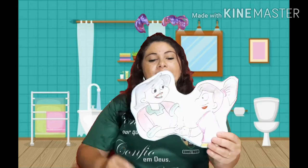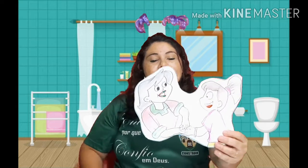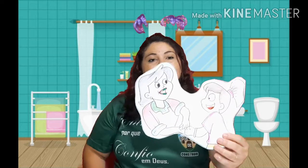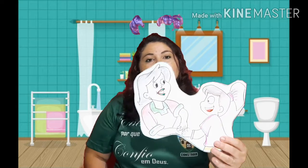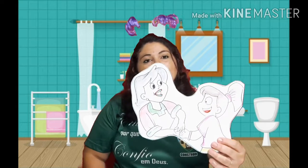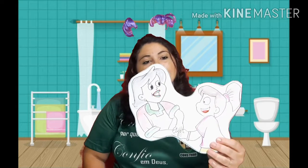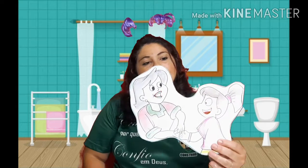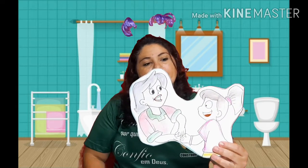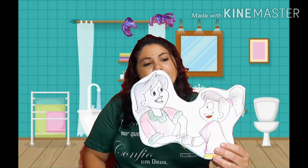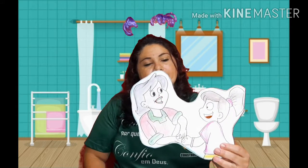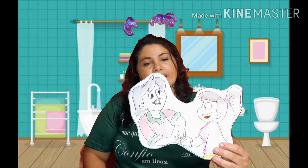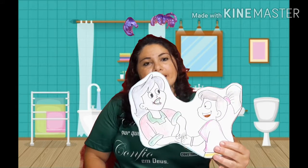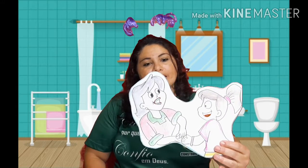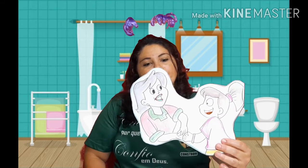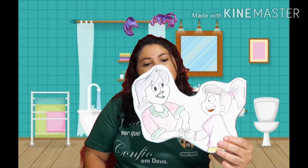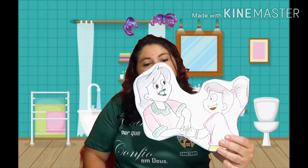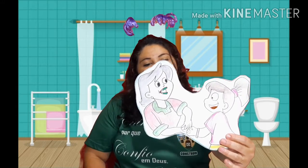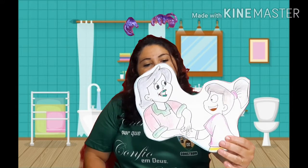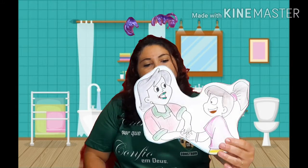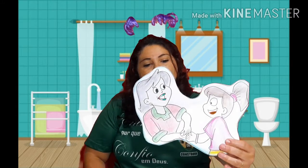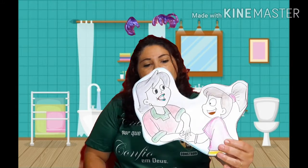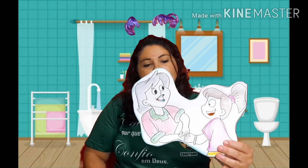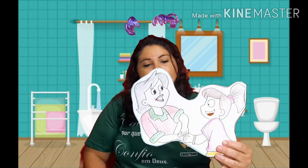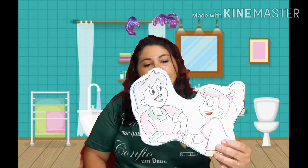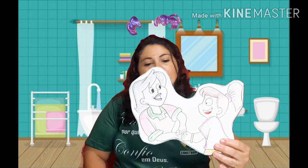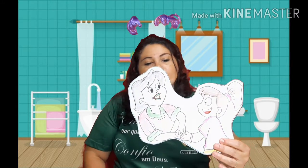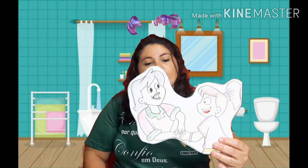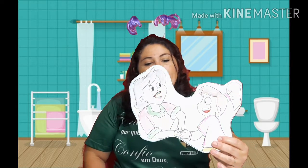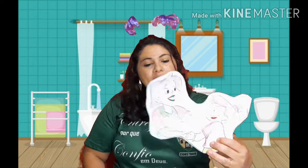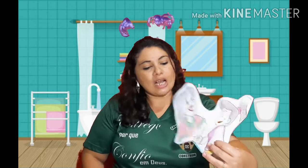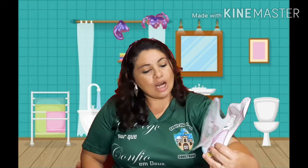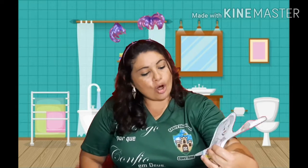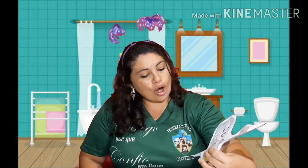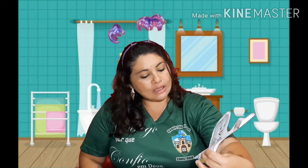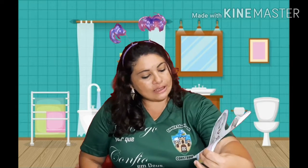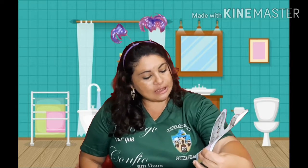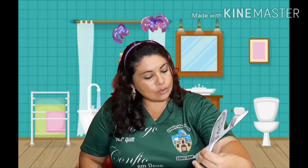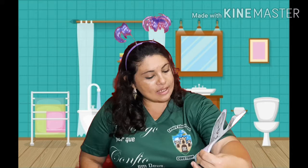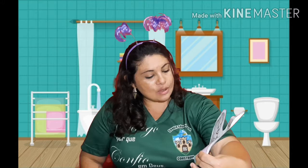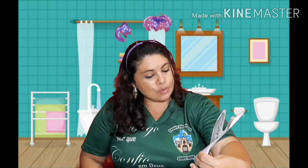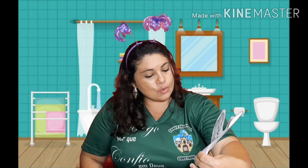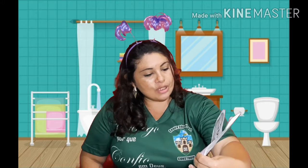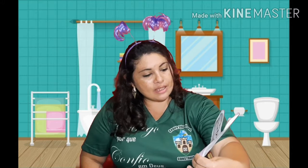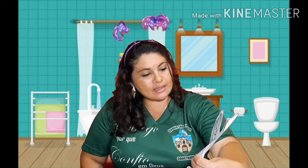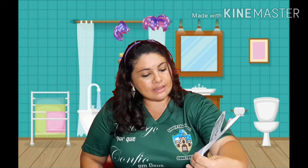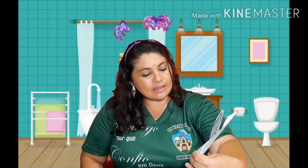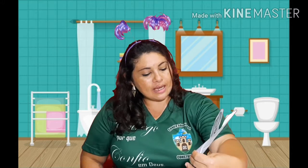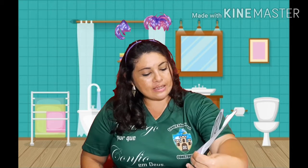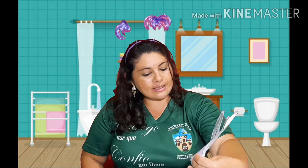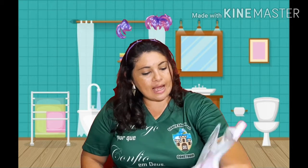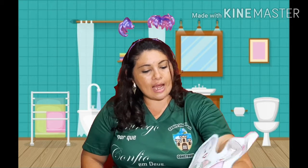cuidando das unhas, né, da Aninha, ó. Está cortando as